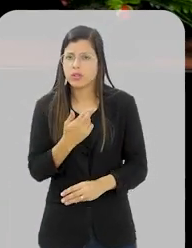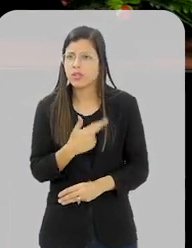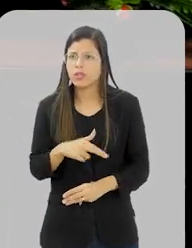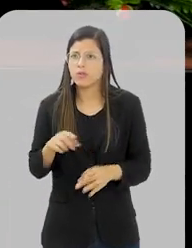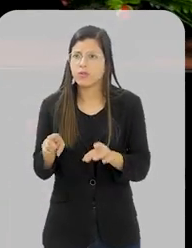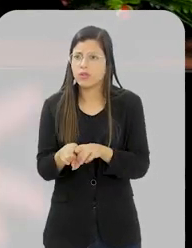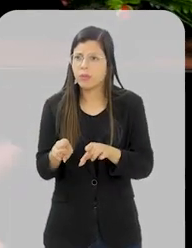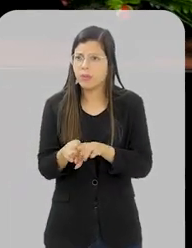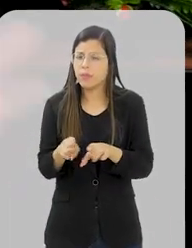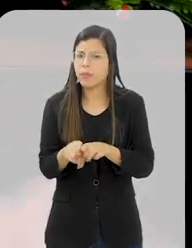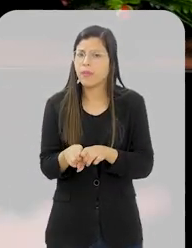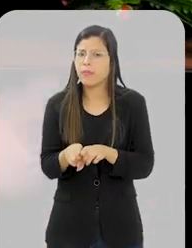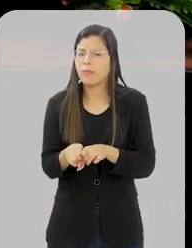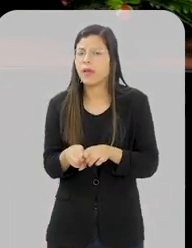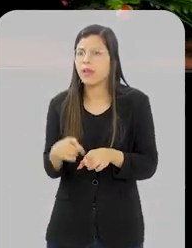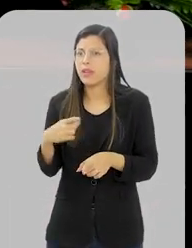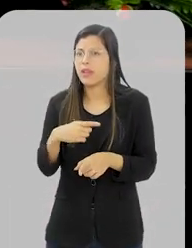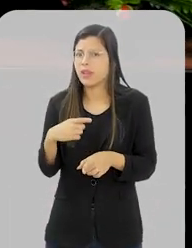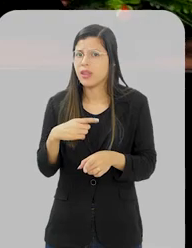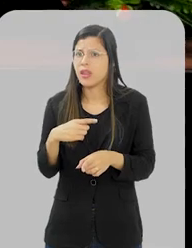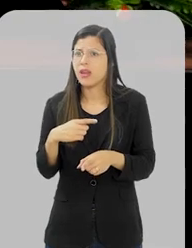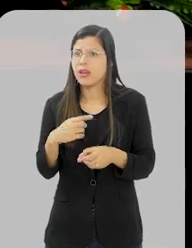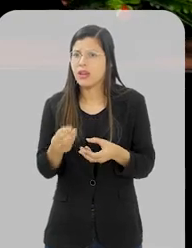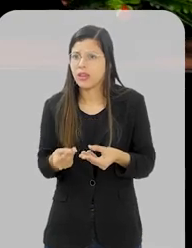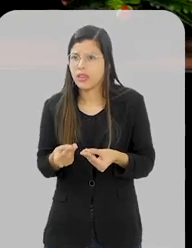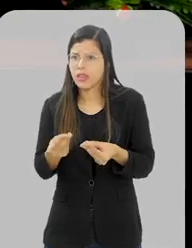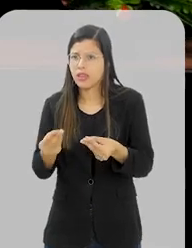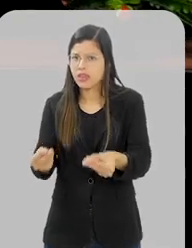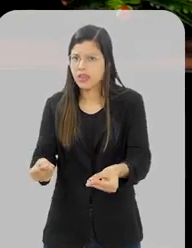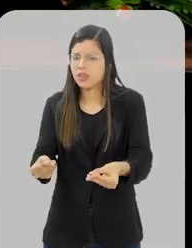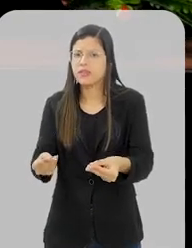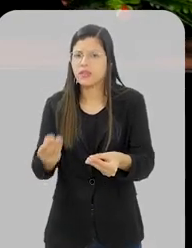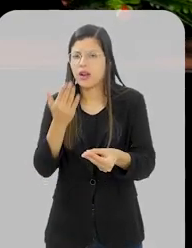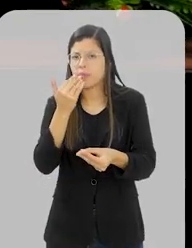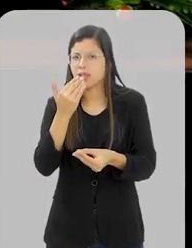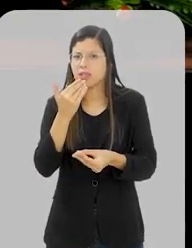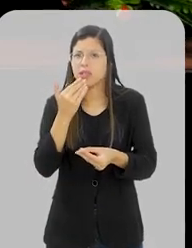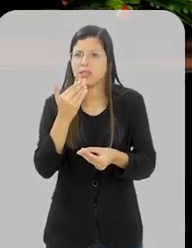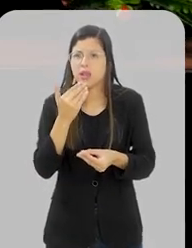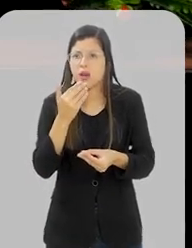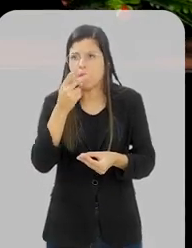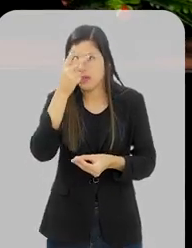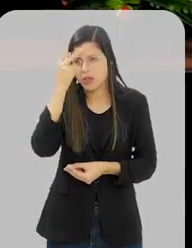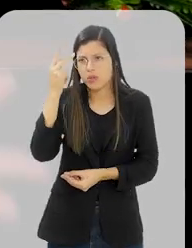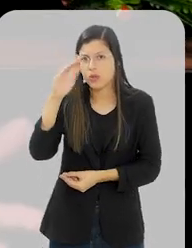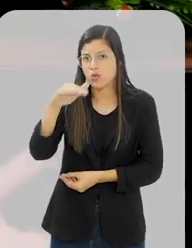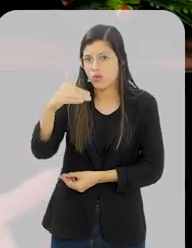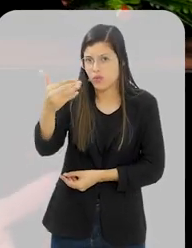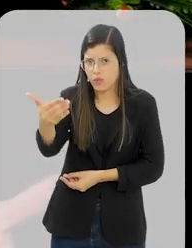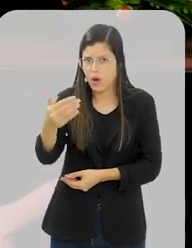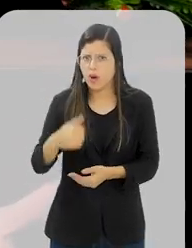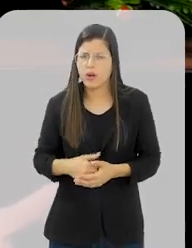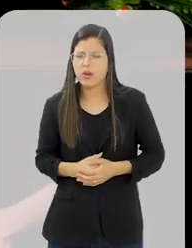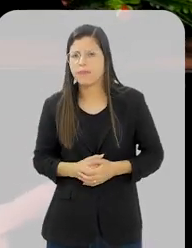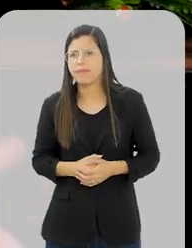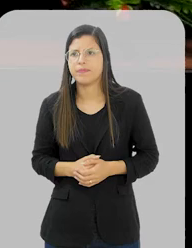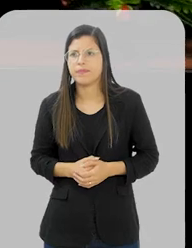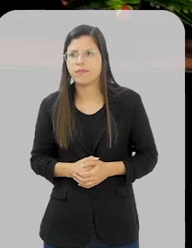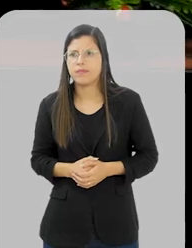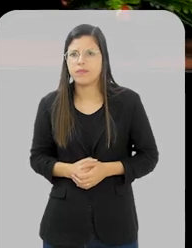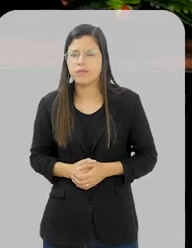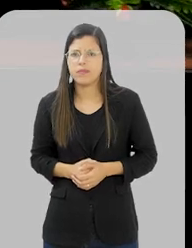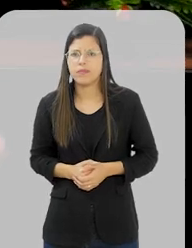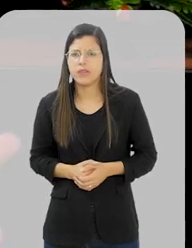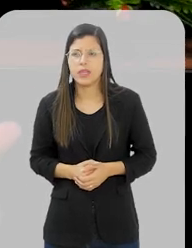que que fornecem alimentação não e alimentação cacher não só para os da comunidade mas para os de fora da comunidade